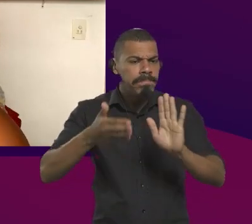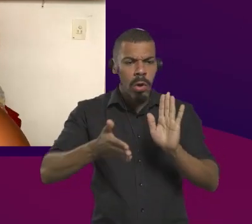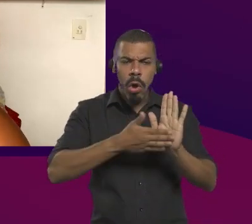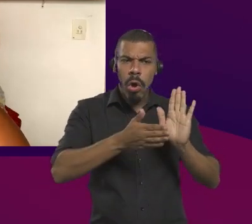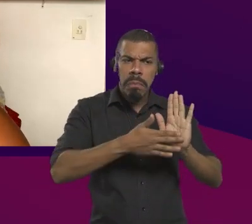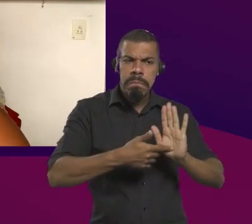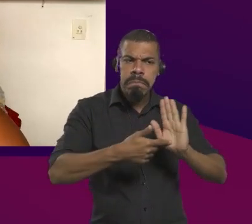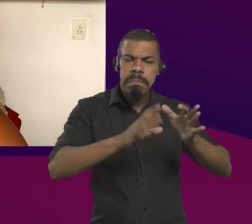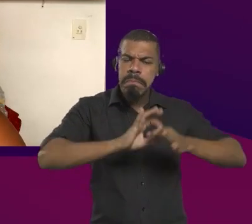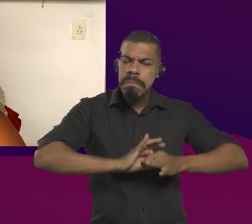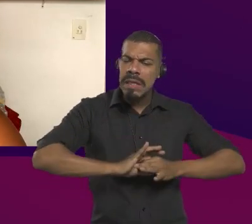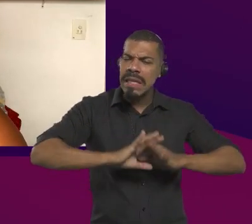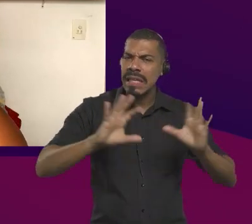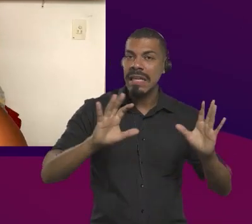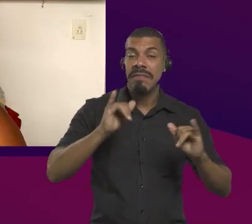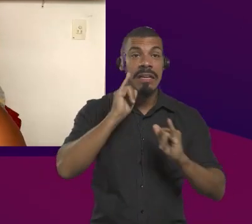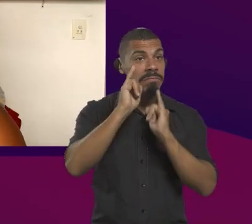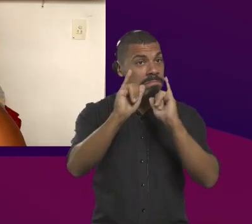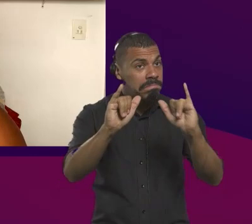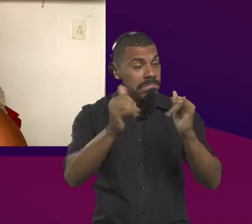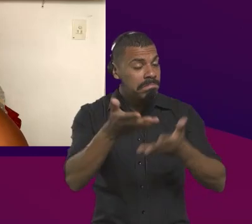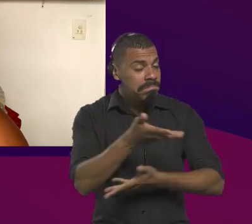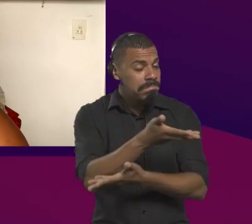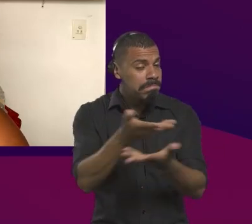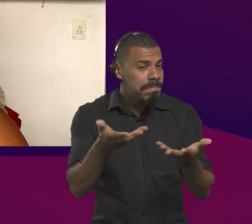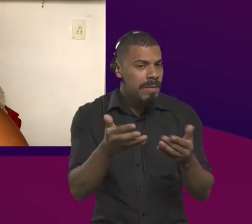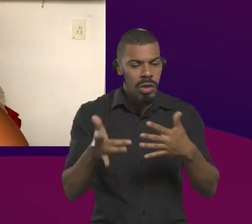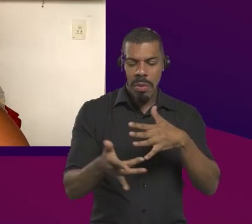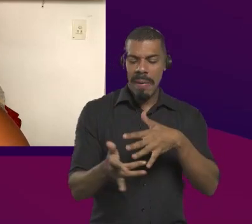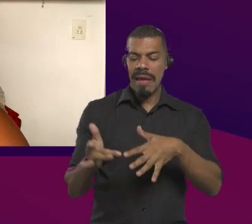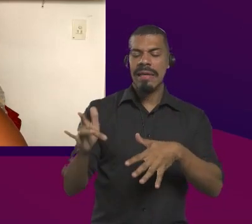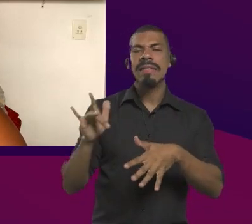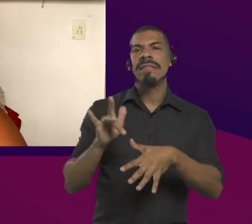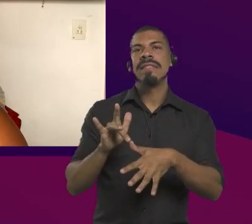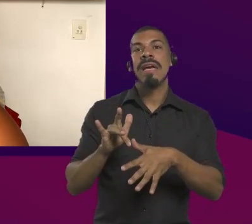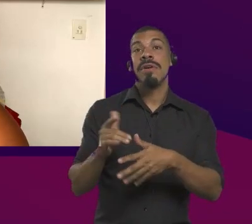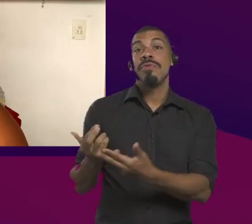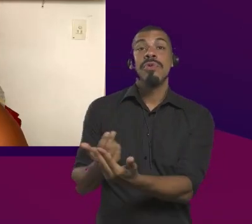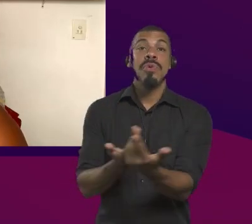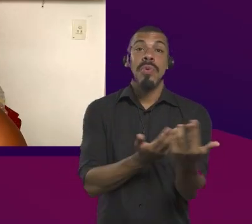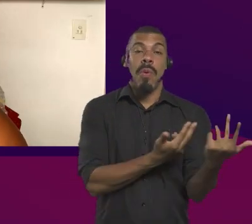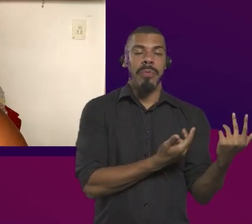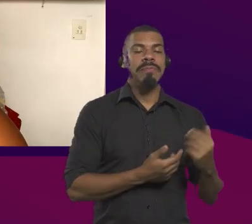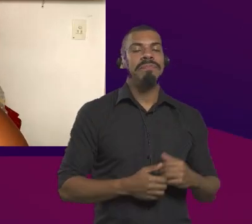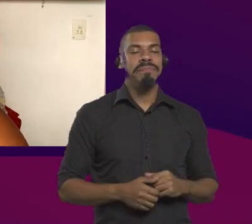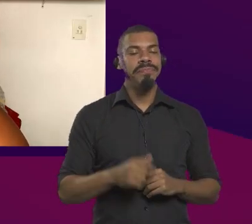forma aberta e falar sobre isso nas suas redes, como todas nós fazemos?